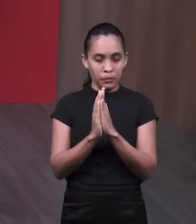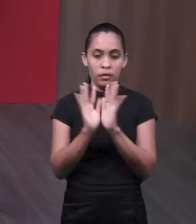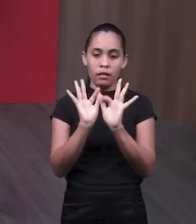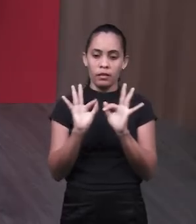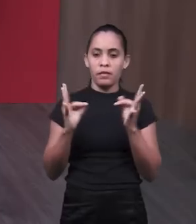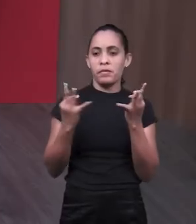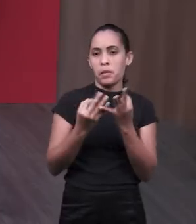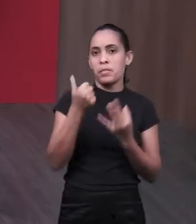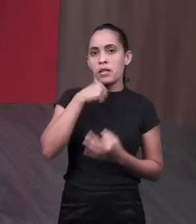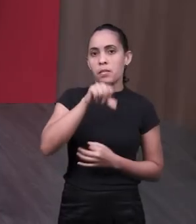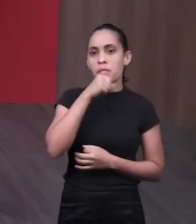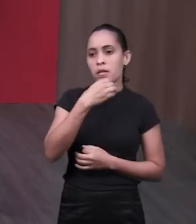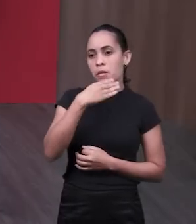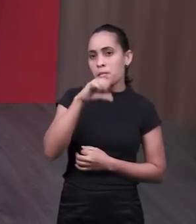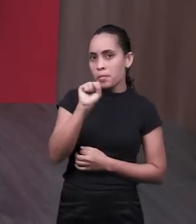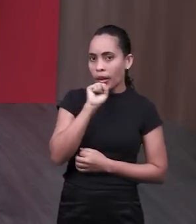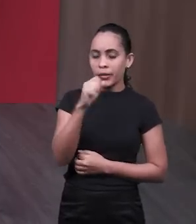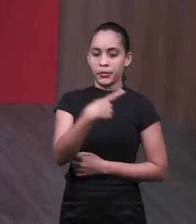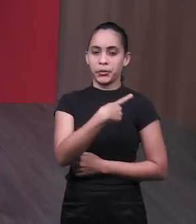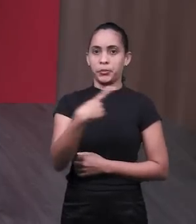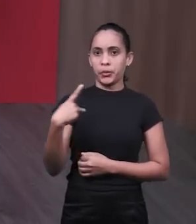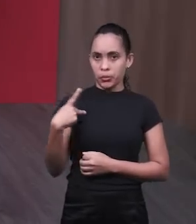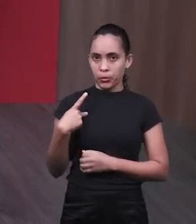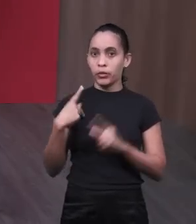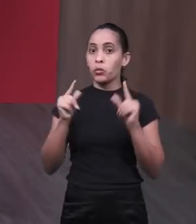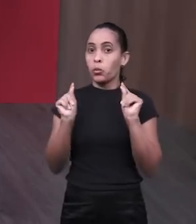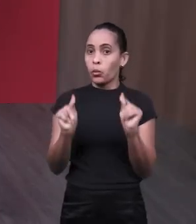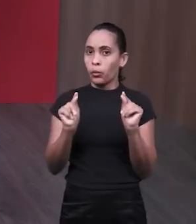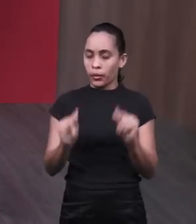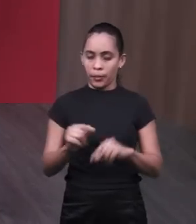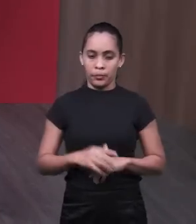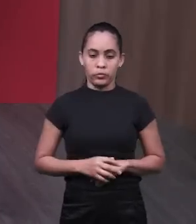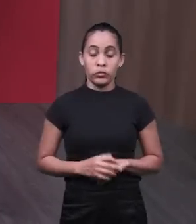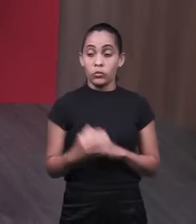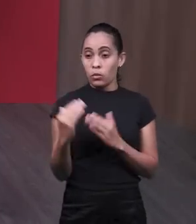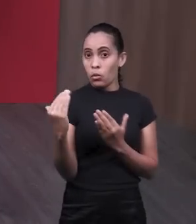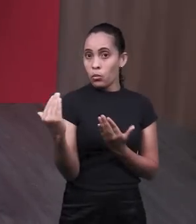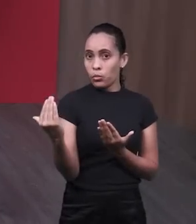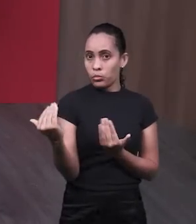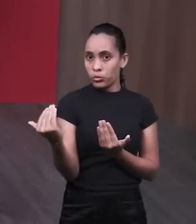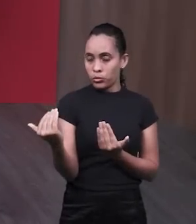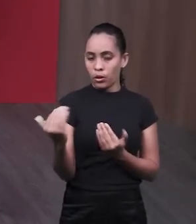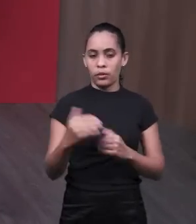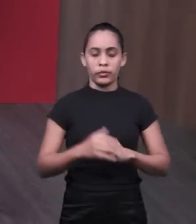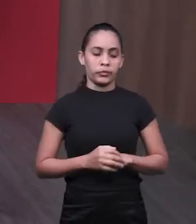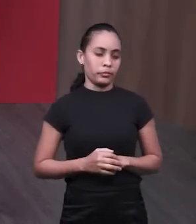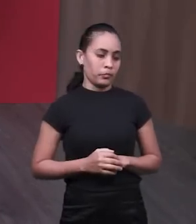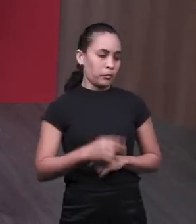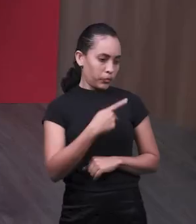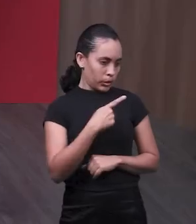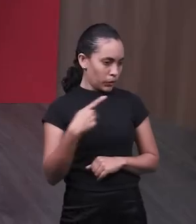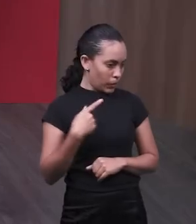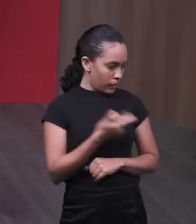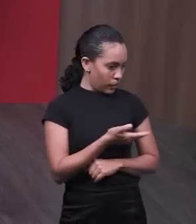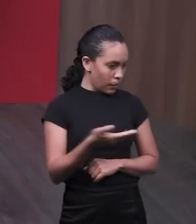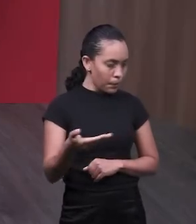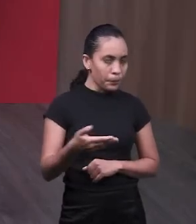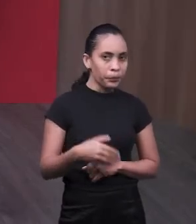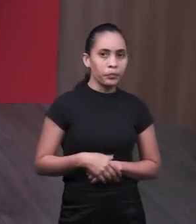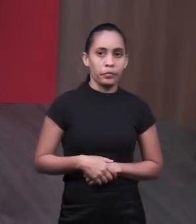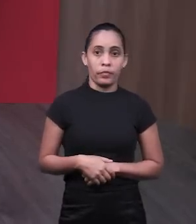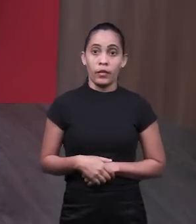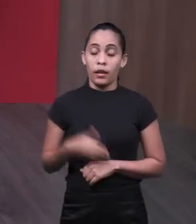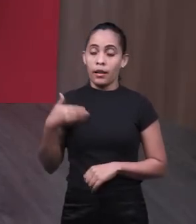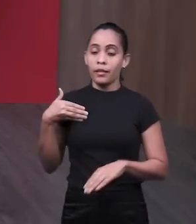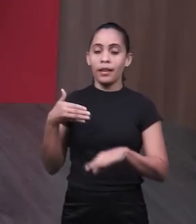dos jovens, das igrejas, dos pastores, que é quando o jovem, pastor Sérgio, Jerônimo, ele entra